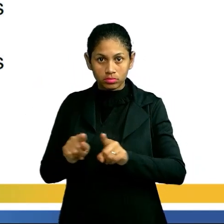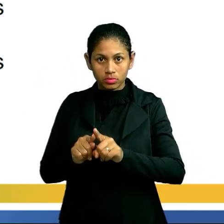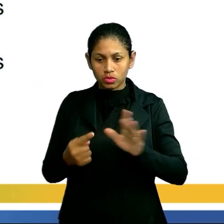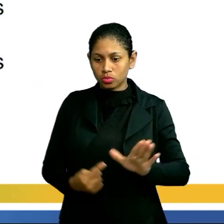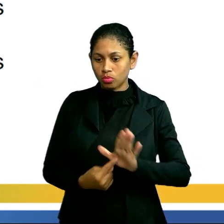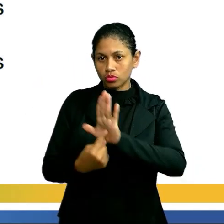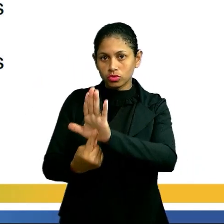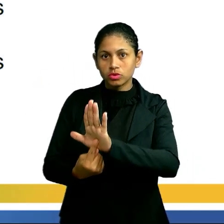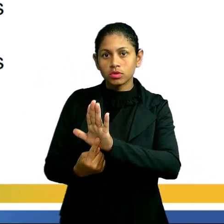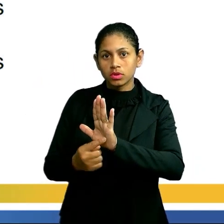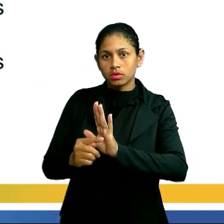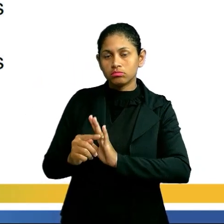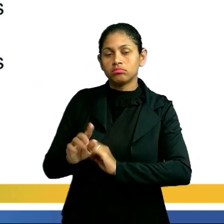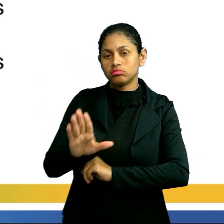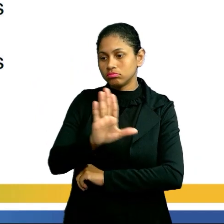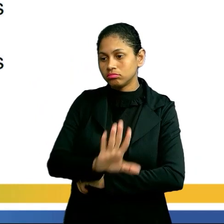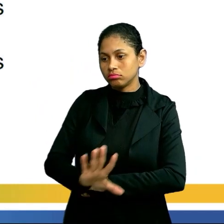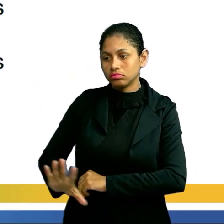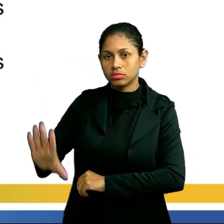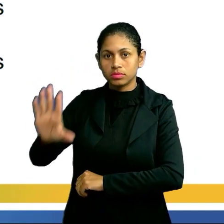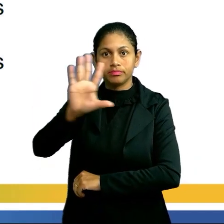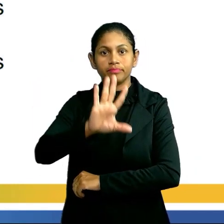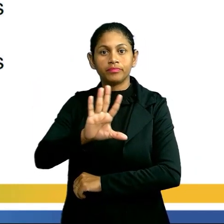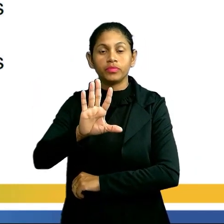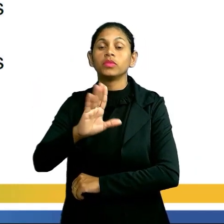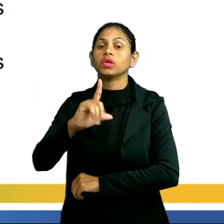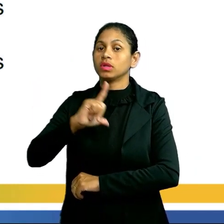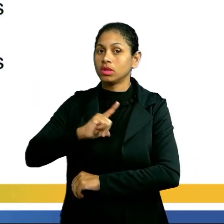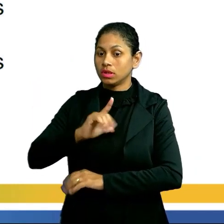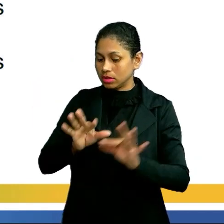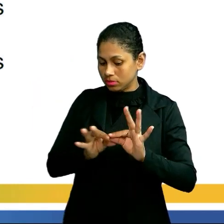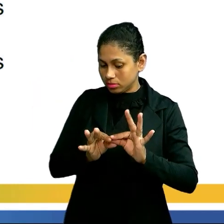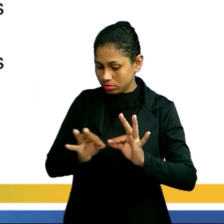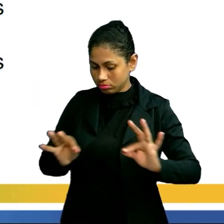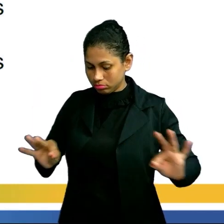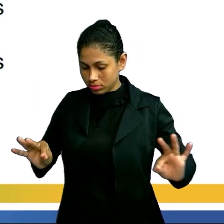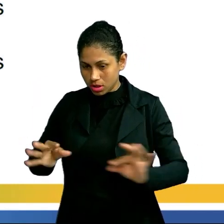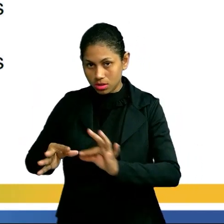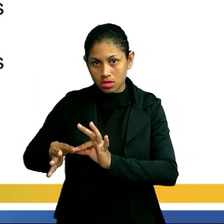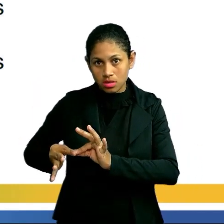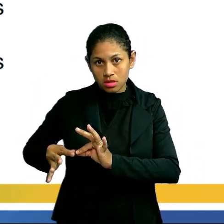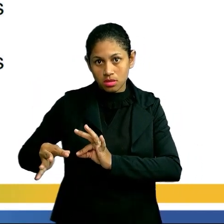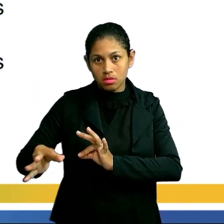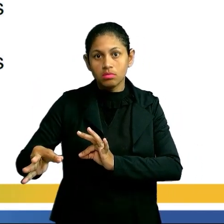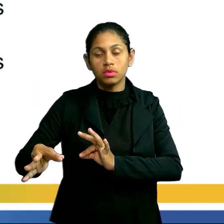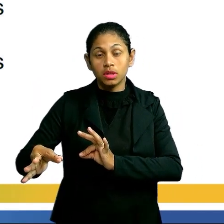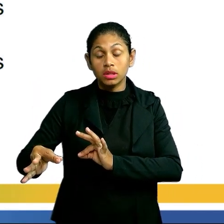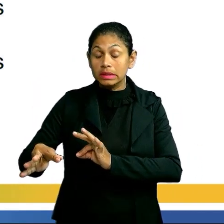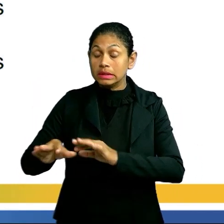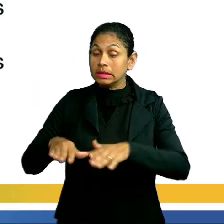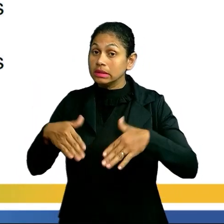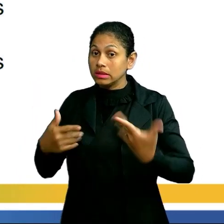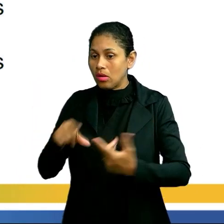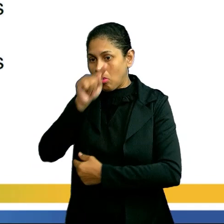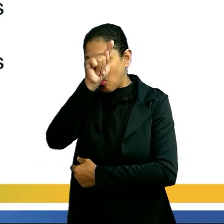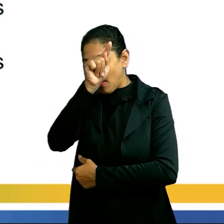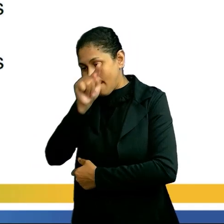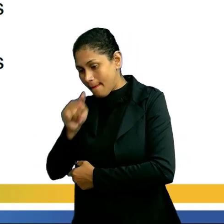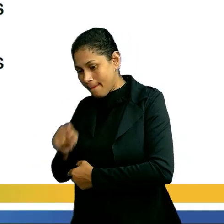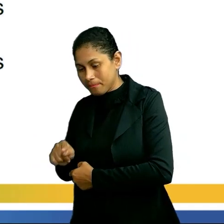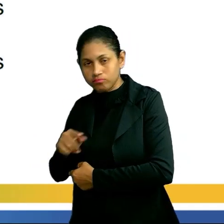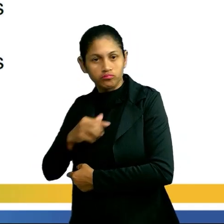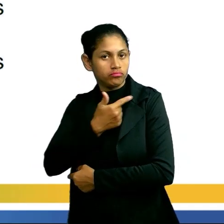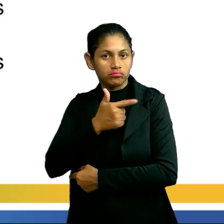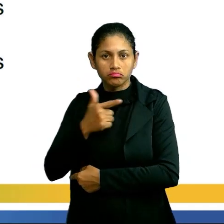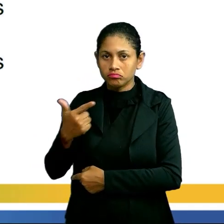um quadrado, então ele tem comprimento e largura. Dessa forma, a gente percebe que a sua diagonal A e B, ela não necessariamente tem uma força sendo